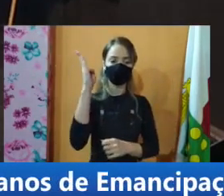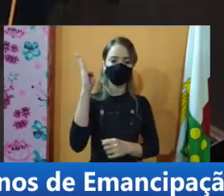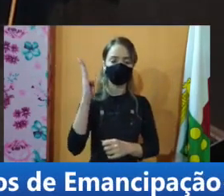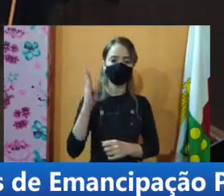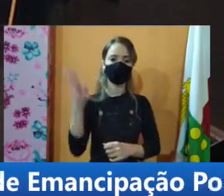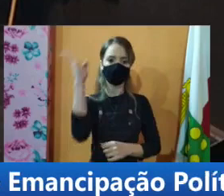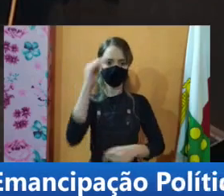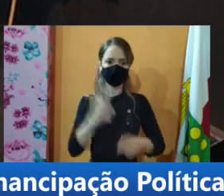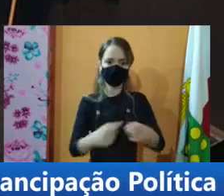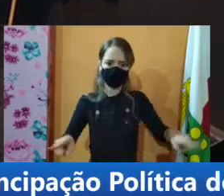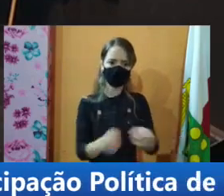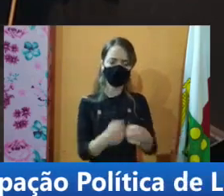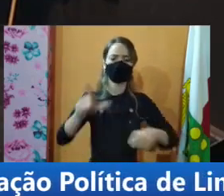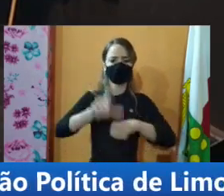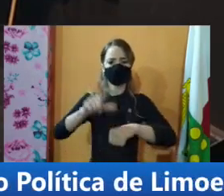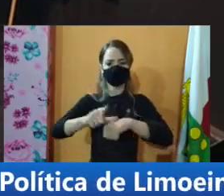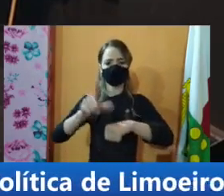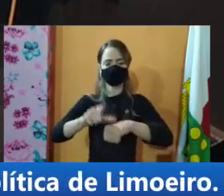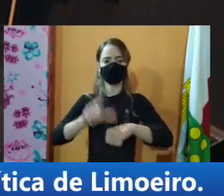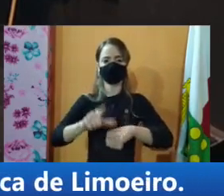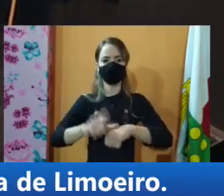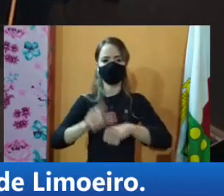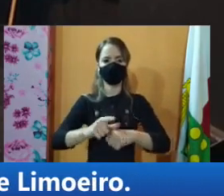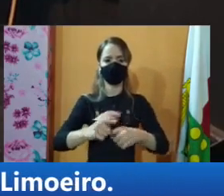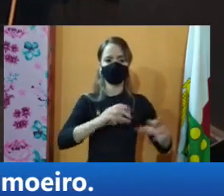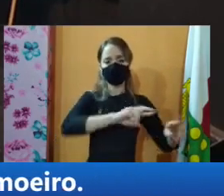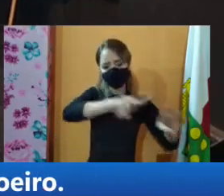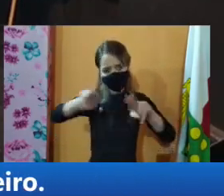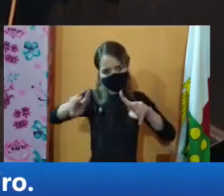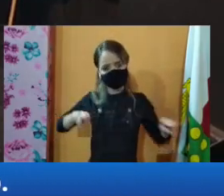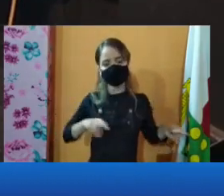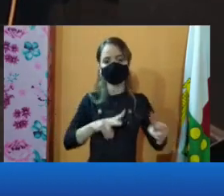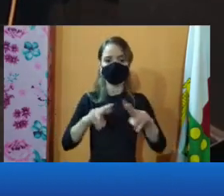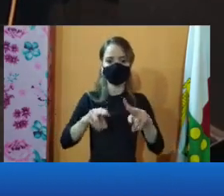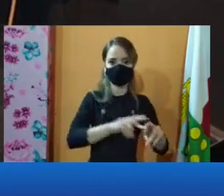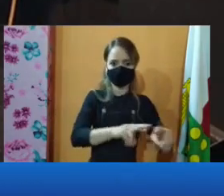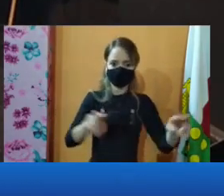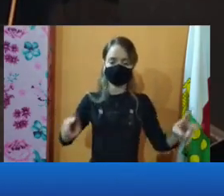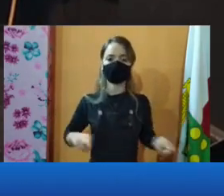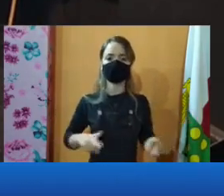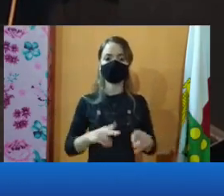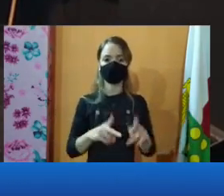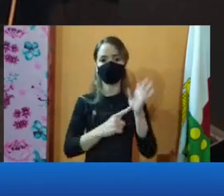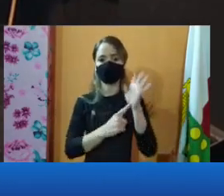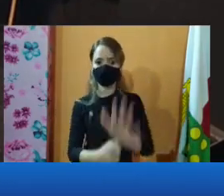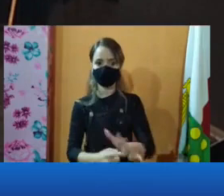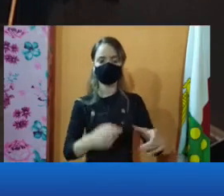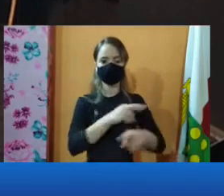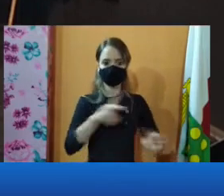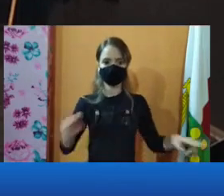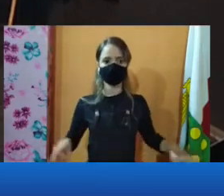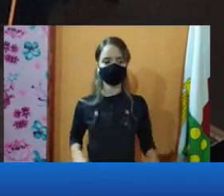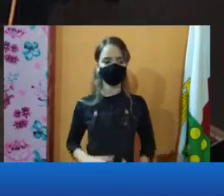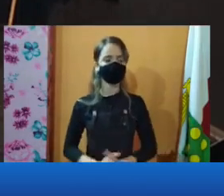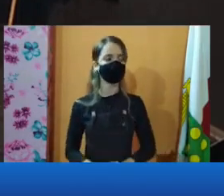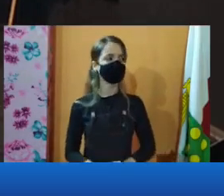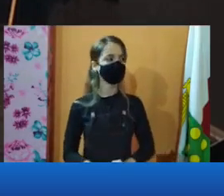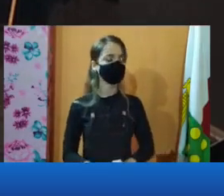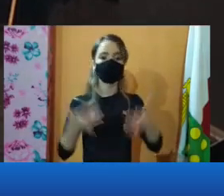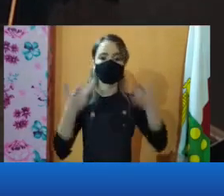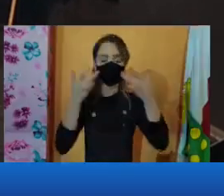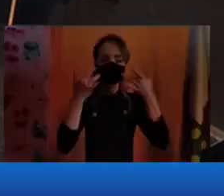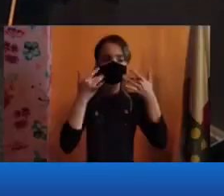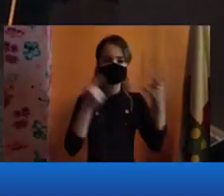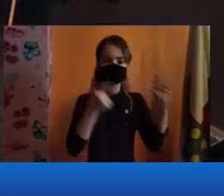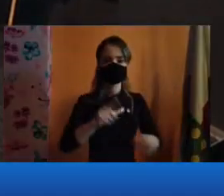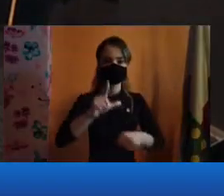coreografado. Apresentação do hino num pupurri de vários ritmos, coreografado por Tiago Ventura e Tainã Silva.